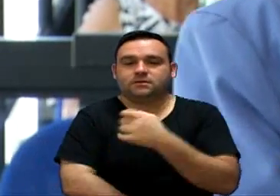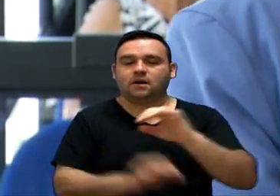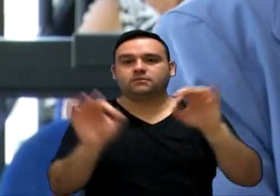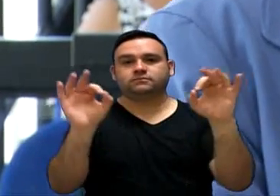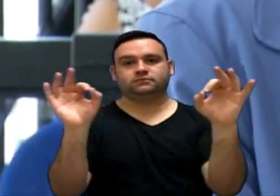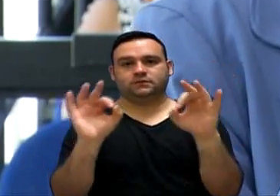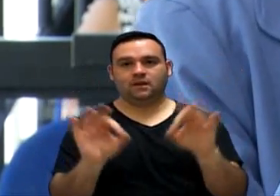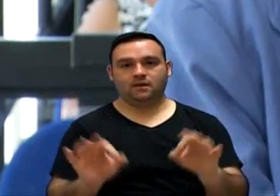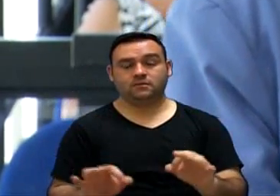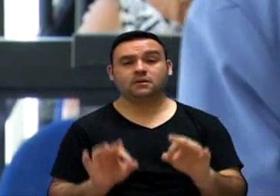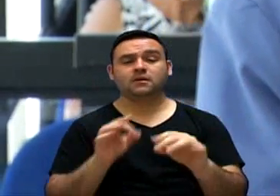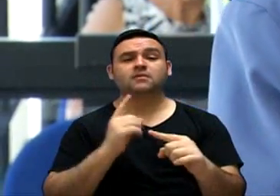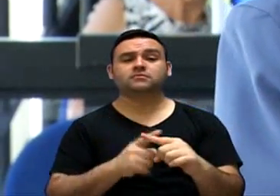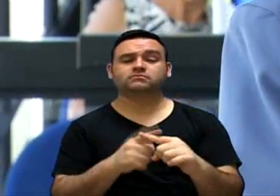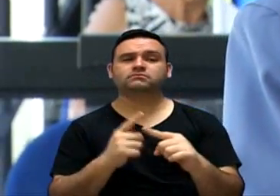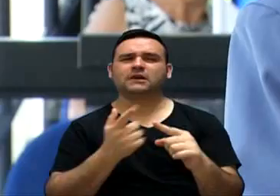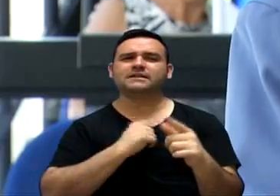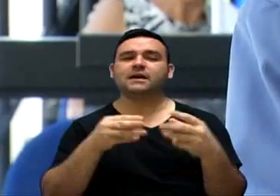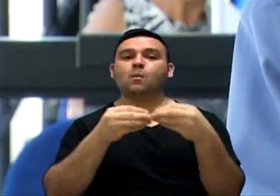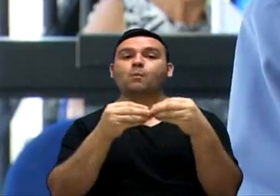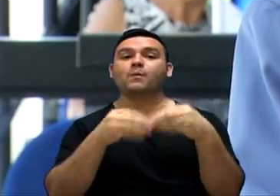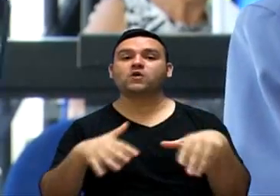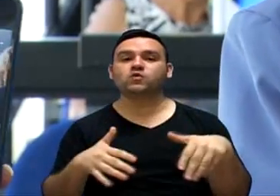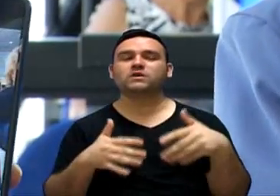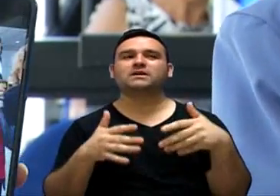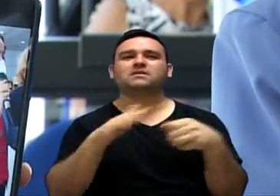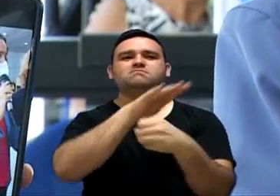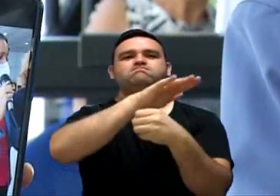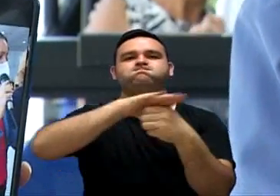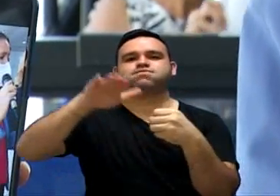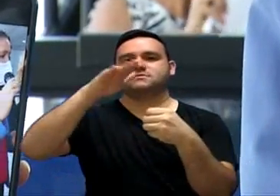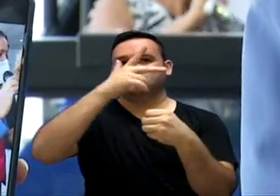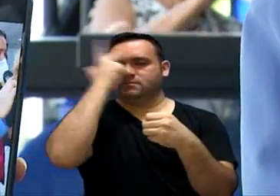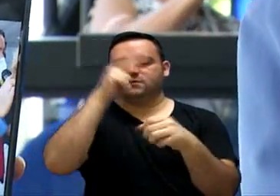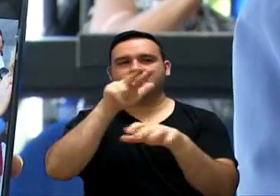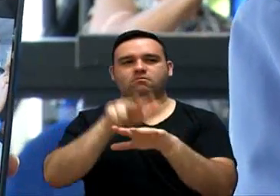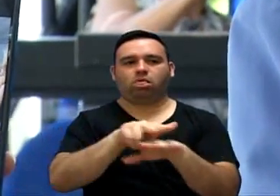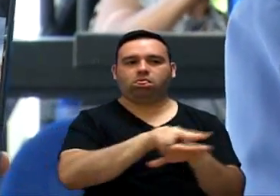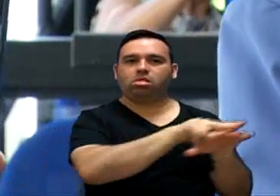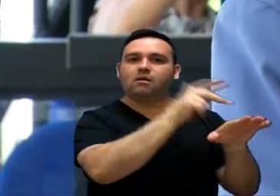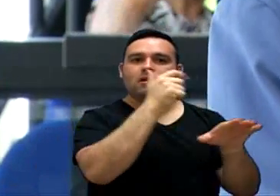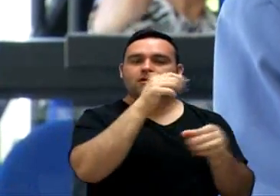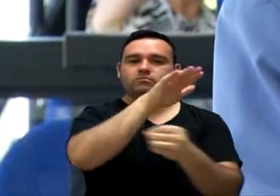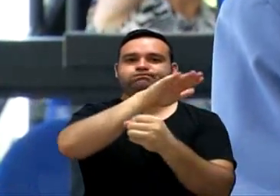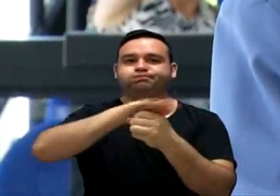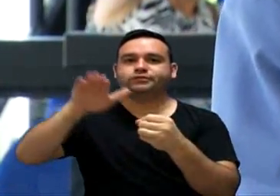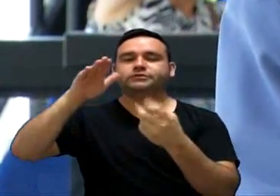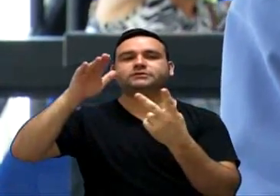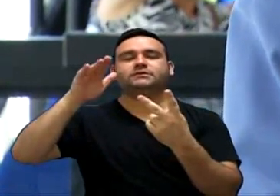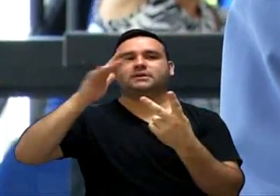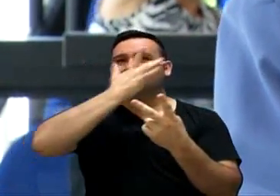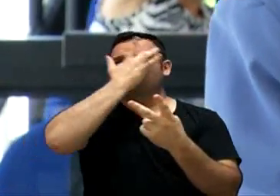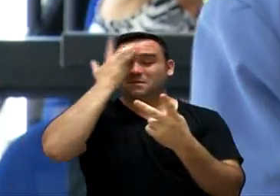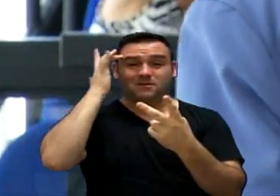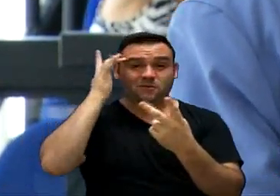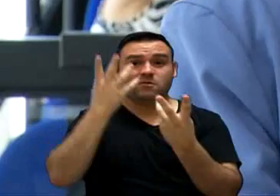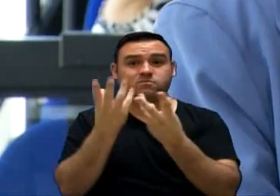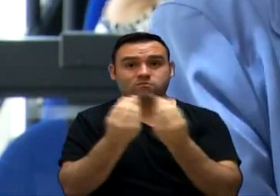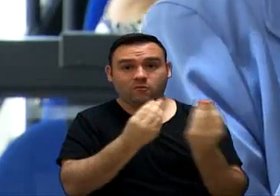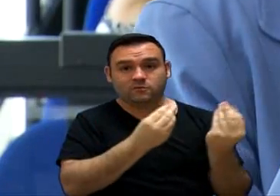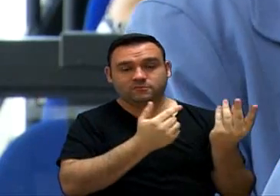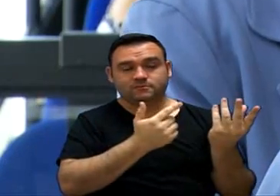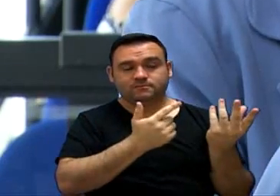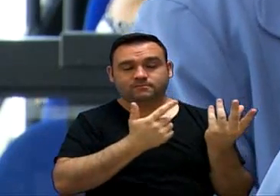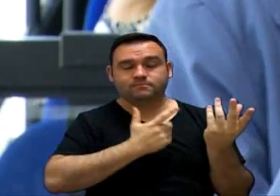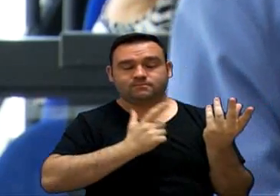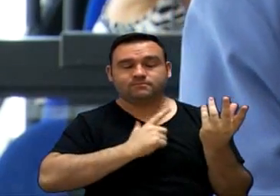se vacinaram, trazendo um prejuízo, superlotação, né? Trazendo superlotação de pessoas que